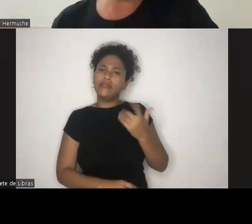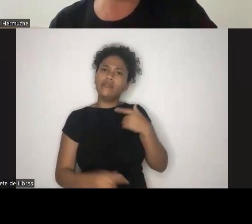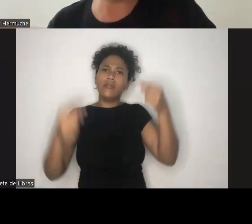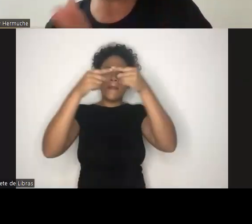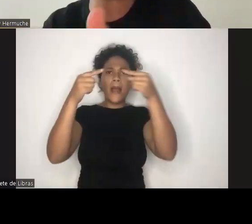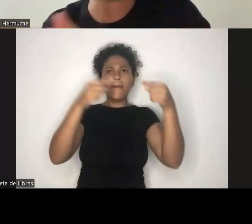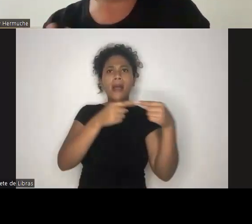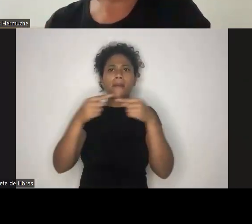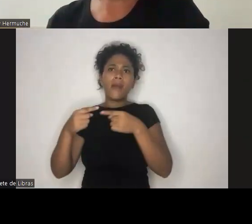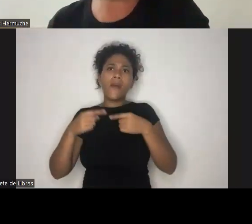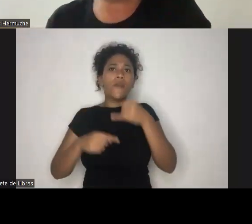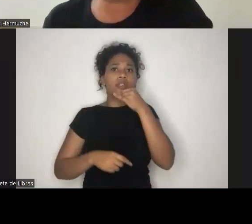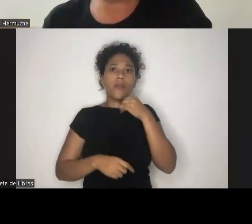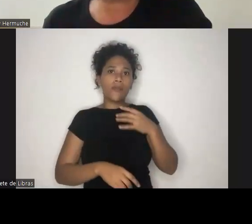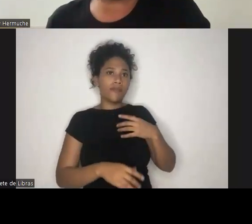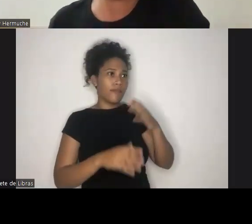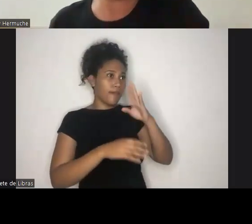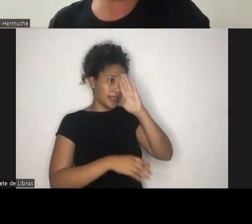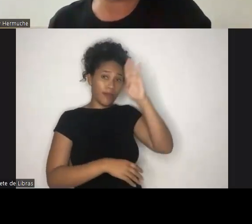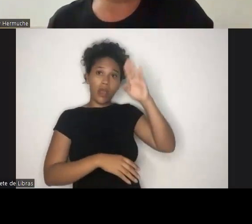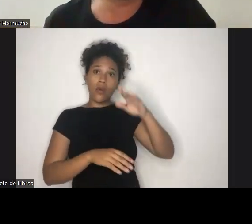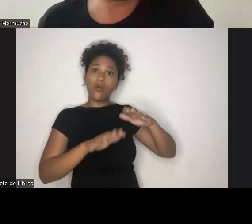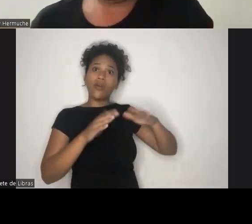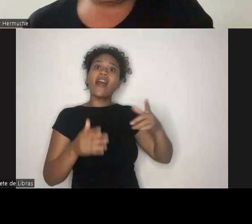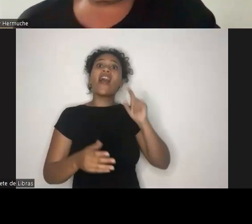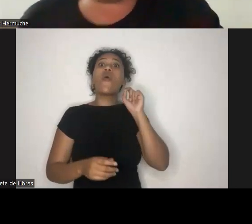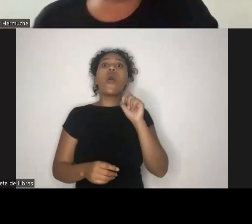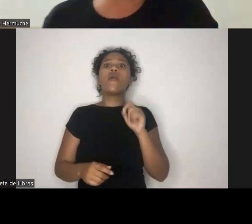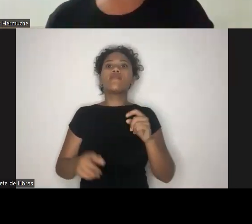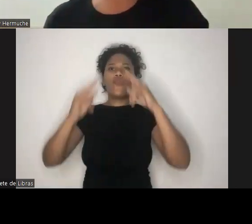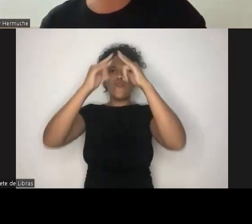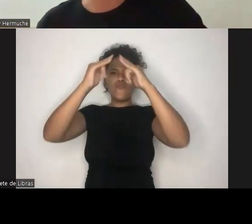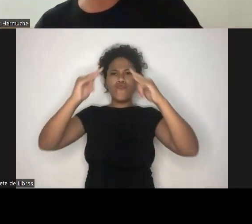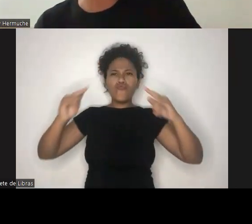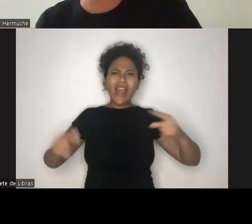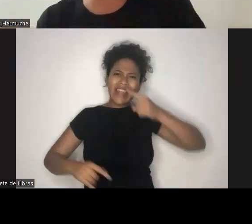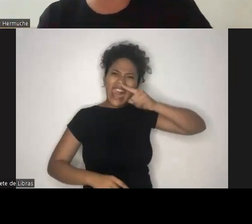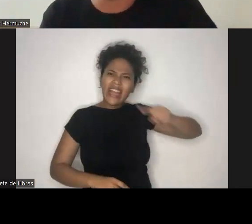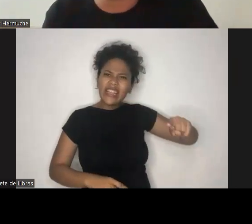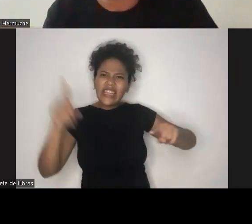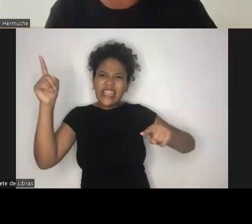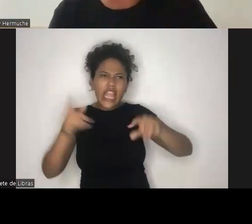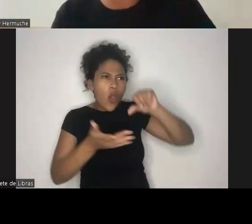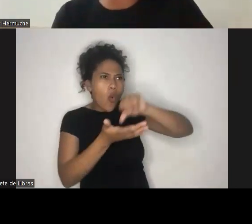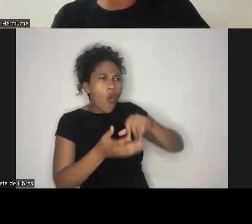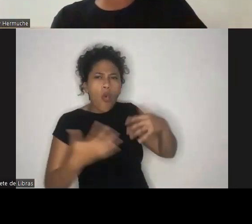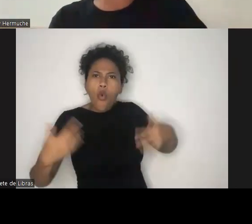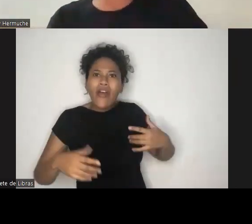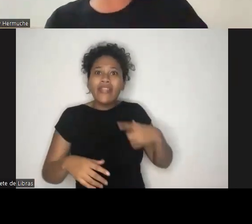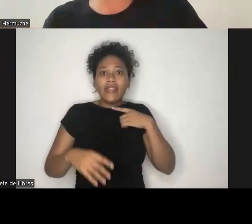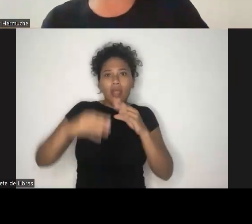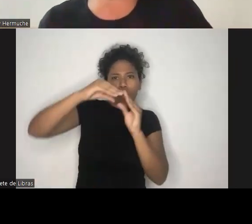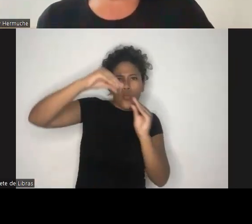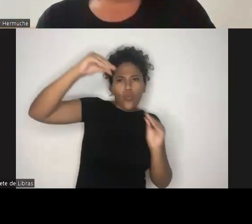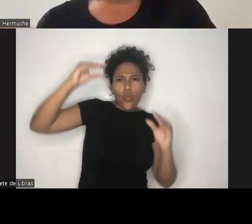do palco principal que aqui era inspirado num templo tailandês então tem a parte de isopor aqui a gente já